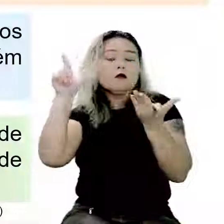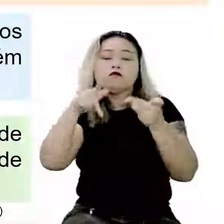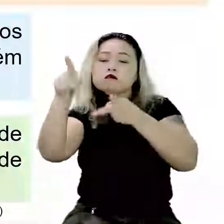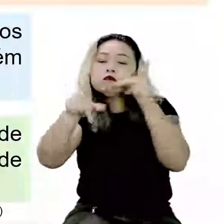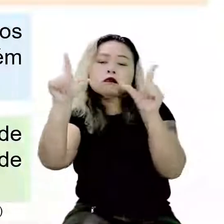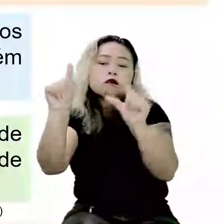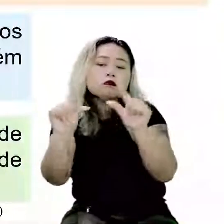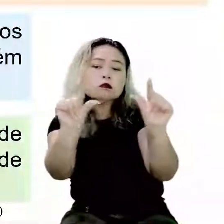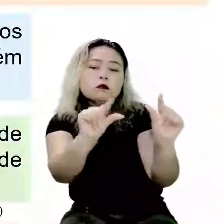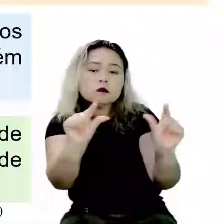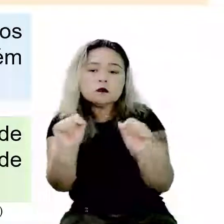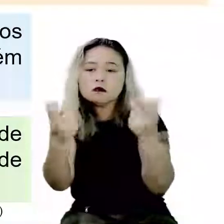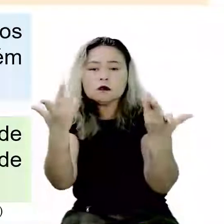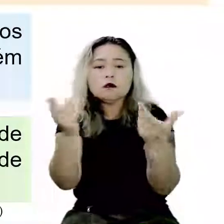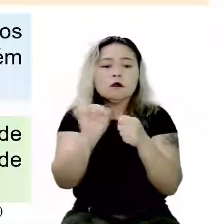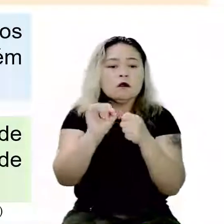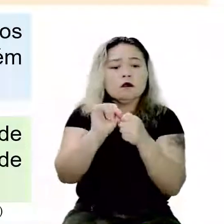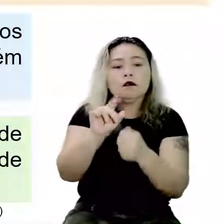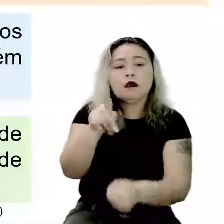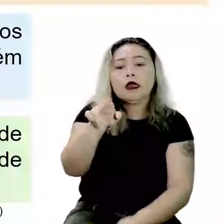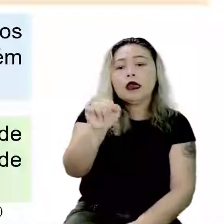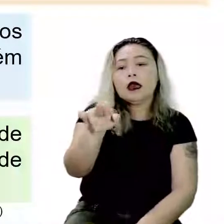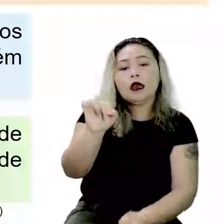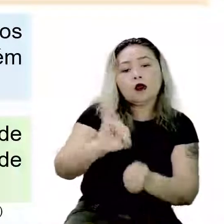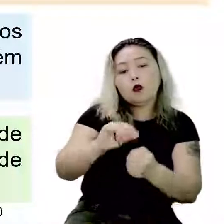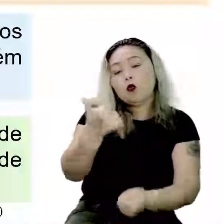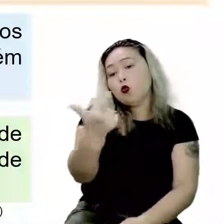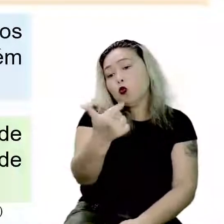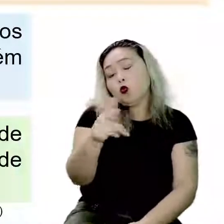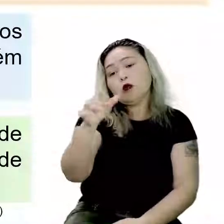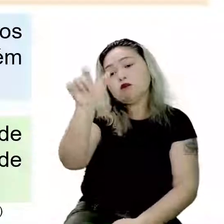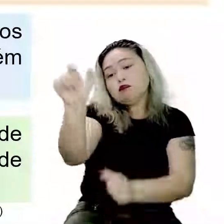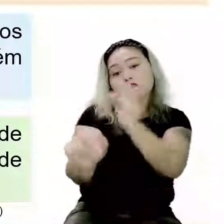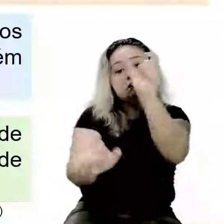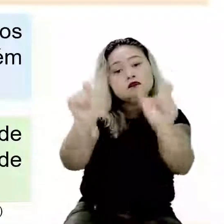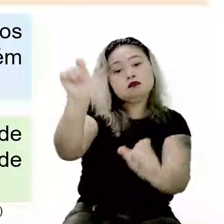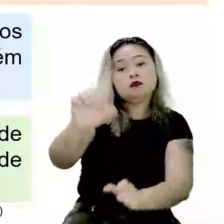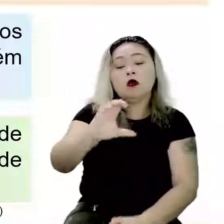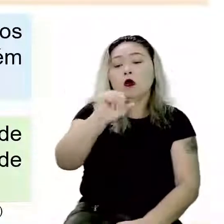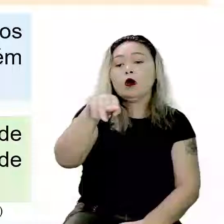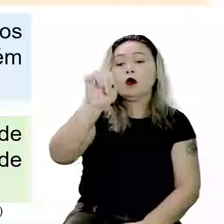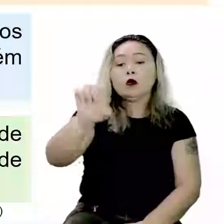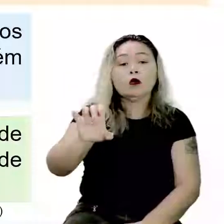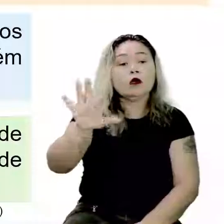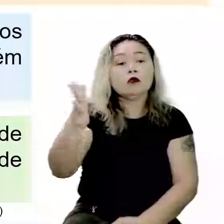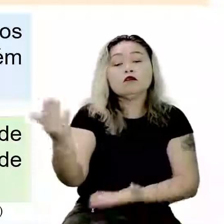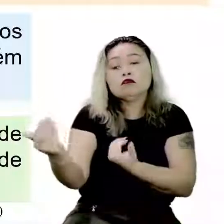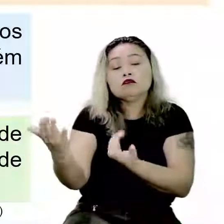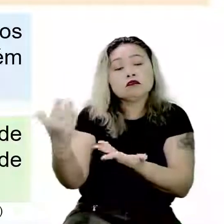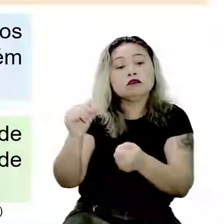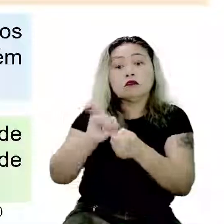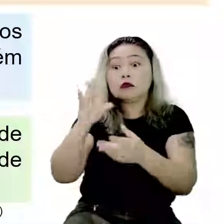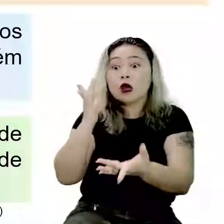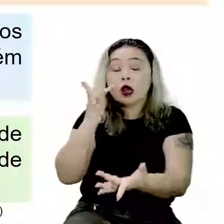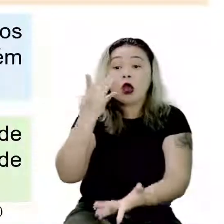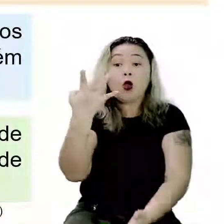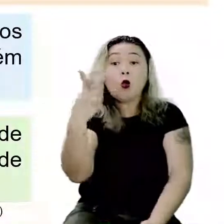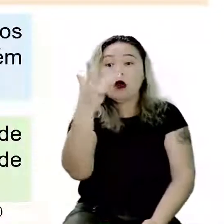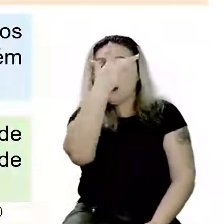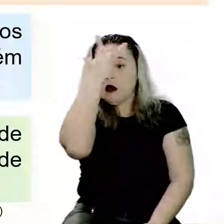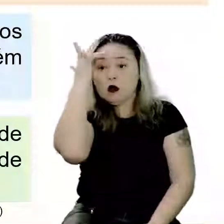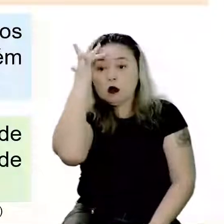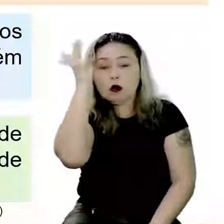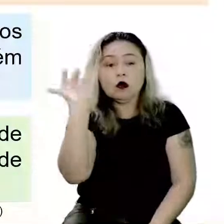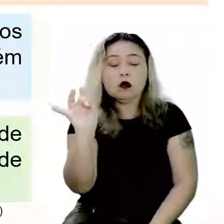população reduzida. Caripuna, mais ou menos uns 12 indivíduos. Os Canoê, recém-contactados, mais ou menos